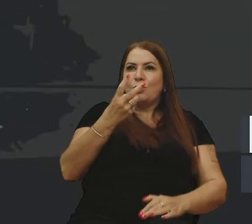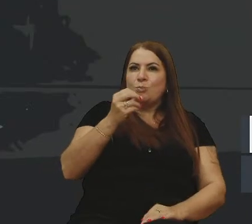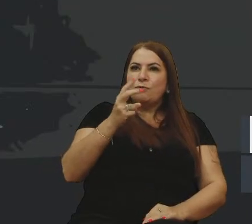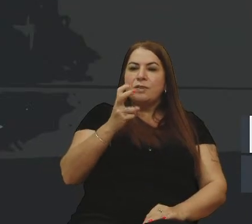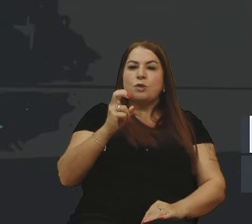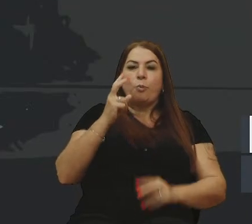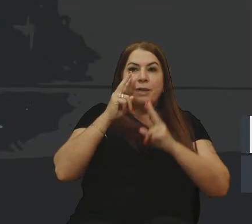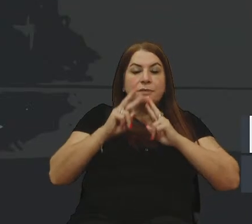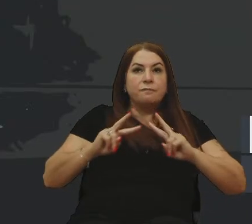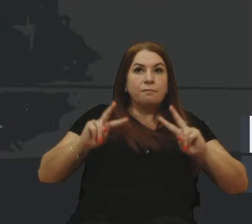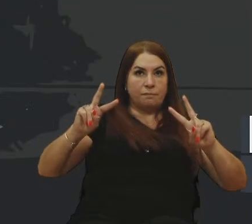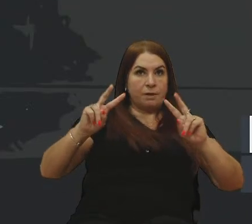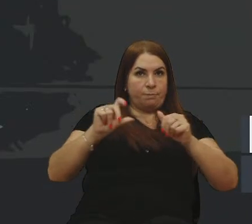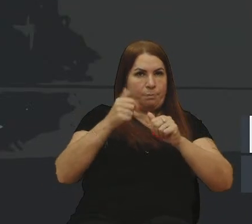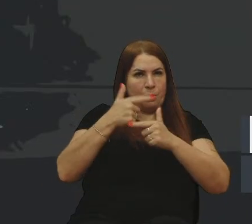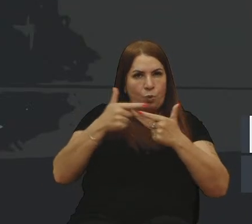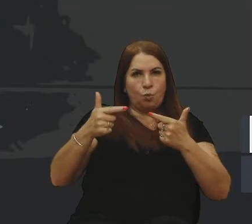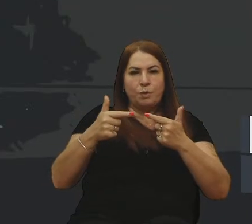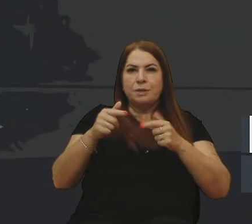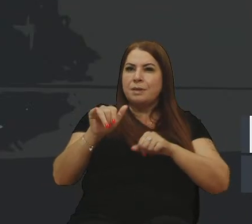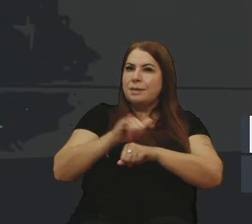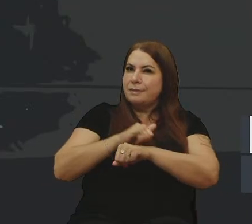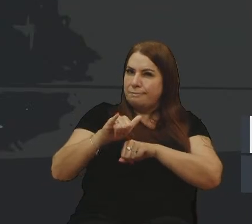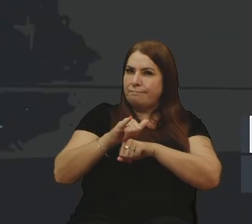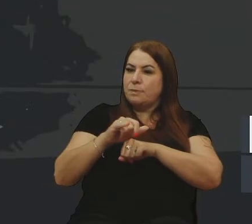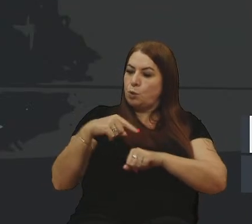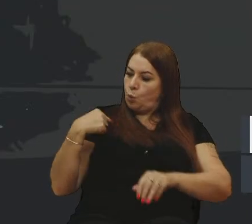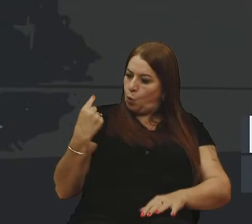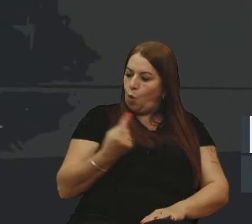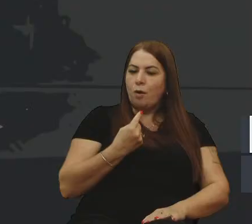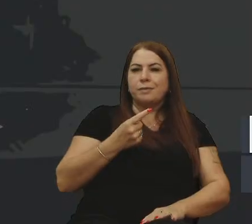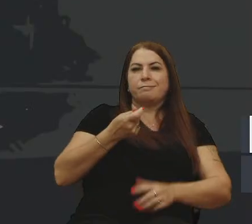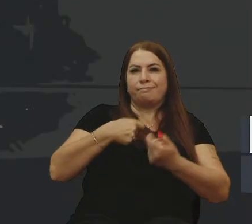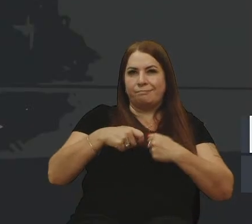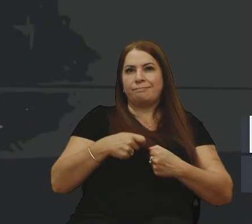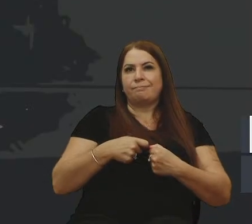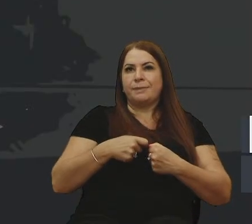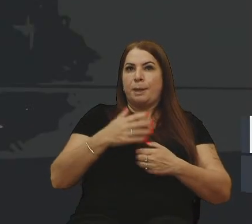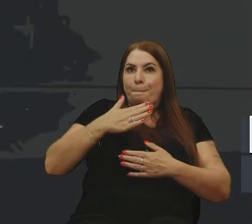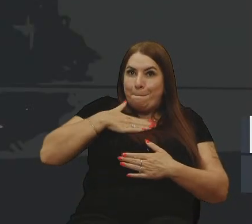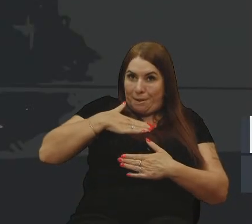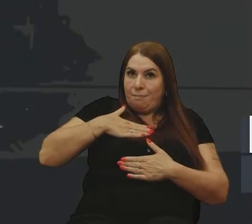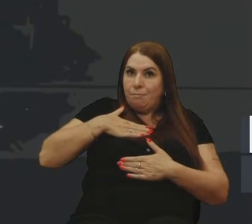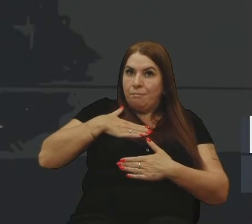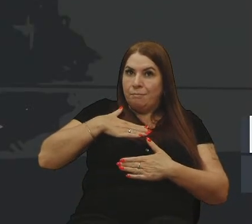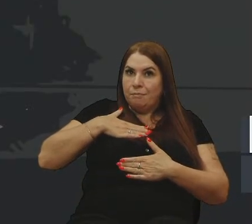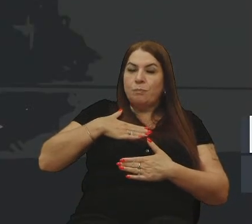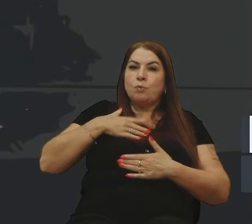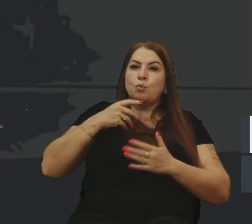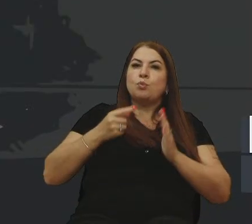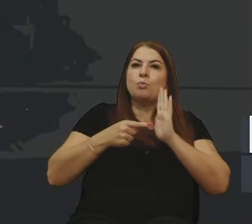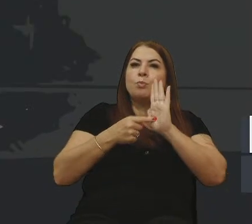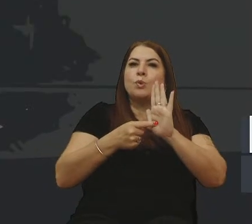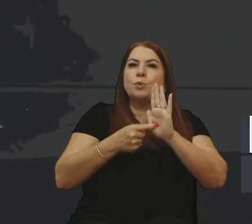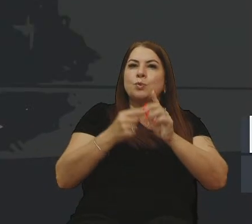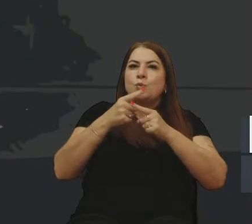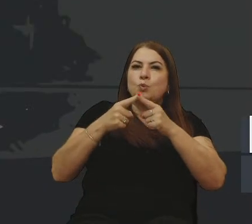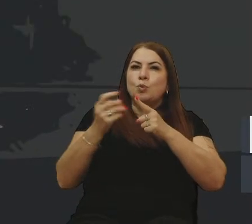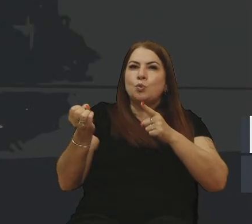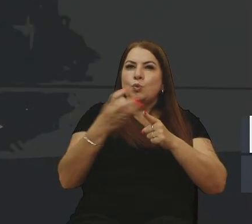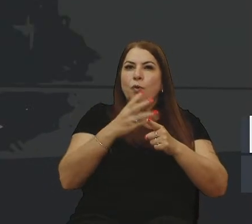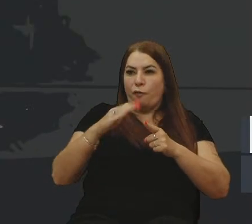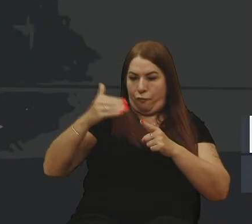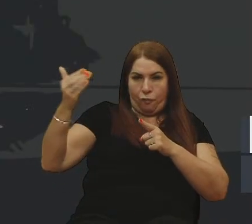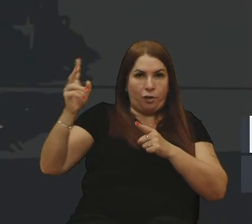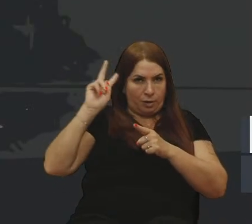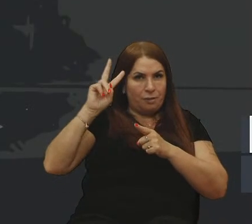começo a enxergar. Primeira coisa, gente, a estratégia tem que ser nossa do negócio. Tem que ser minha, no caso. Quando eu trouxe um sócio novo de fora, lembra